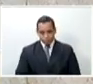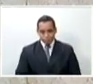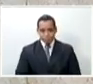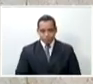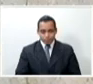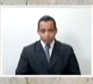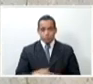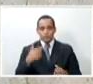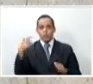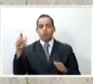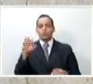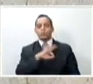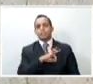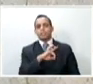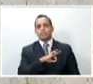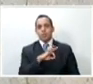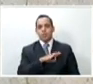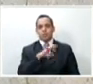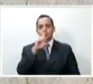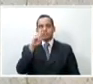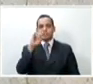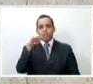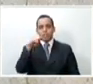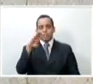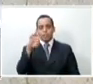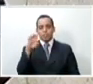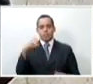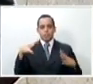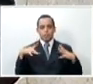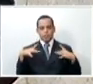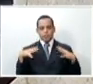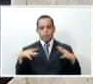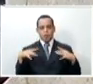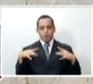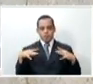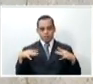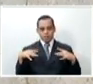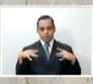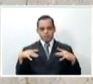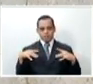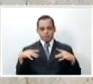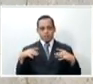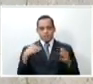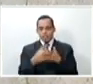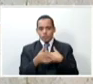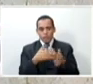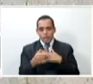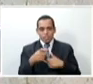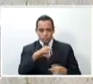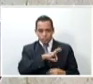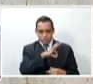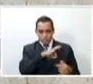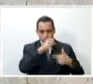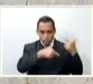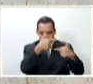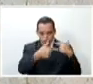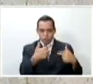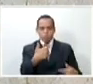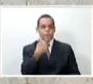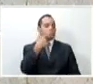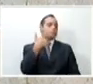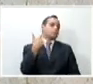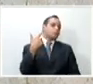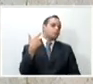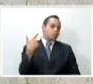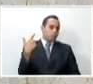24º Batalhão de Diadema, estava de folga, gente. O policial militar hoje, ele morre tanto de folga de serviço, porque infelizmente